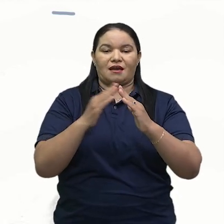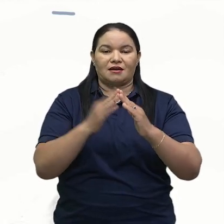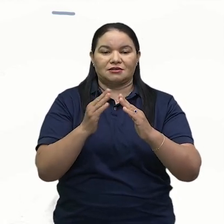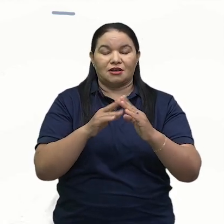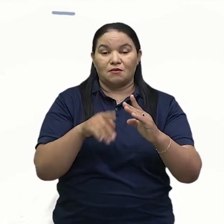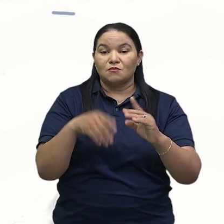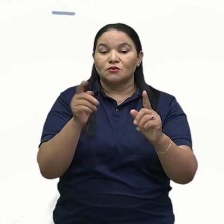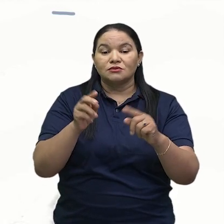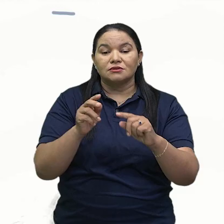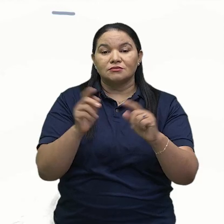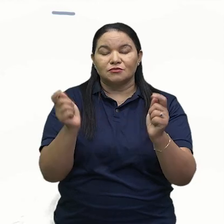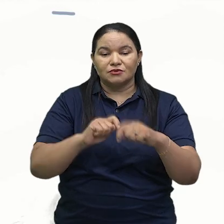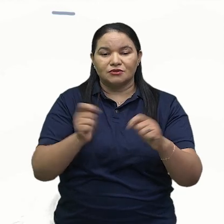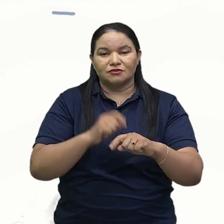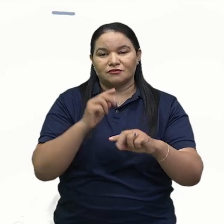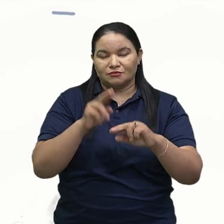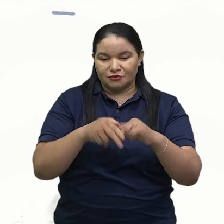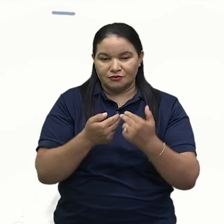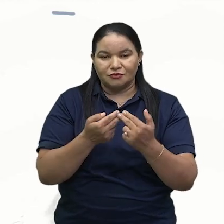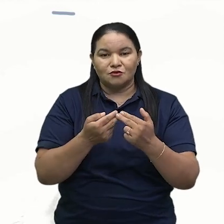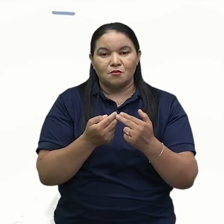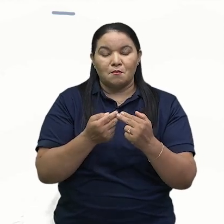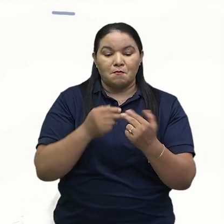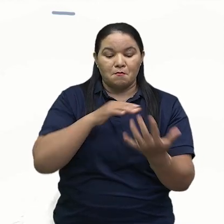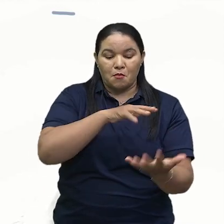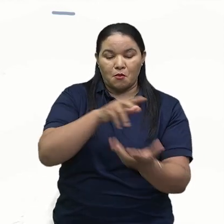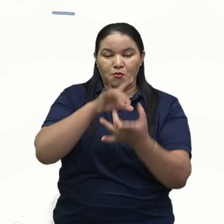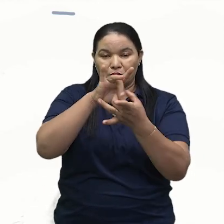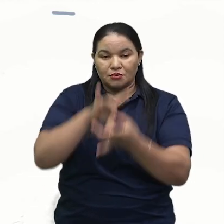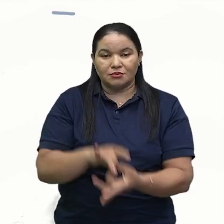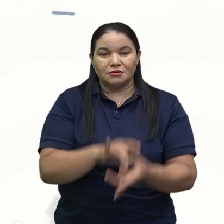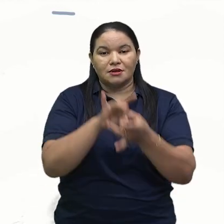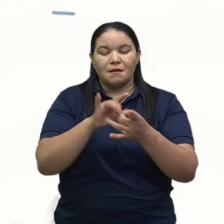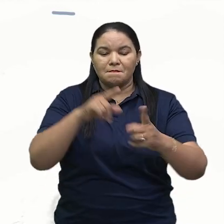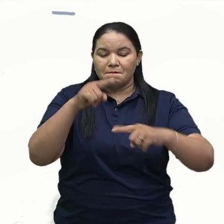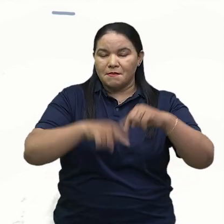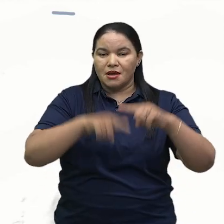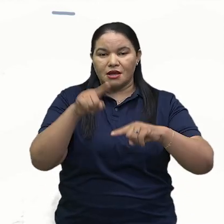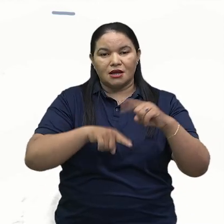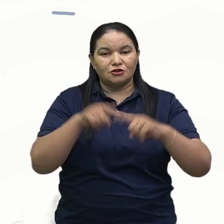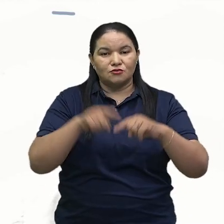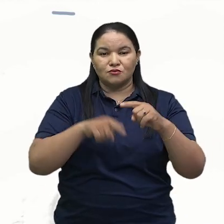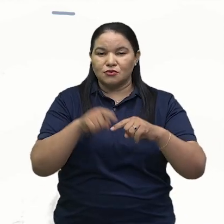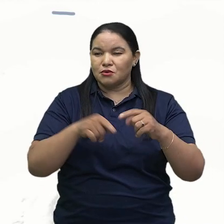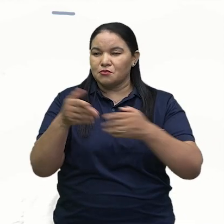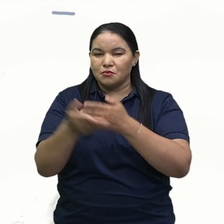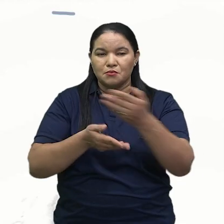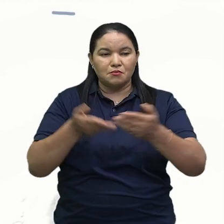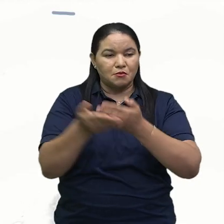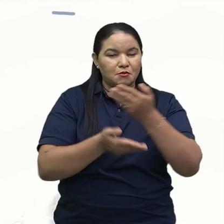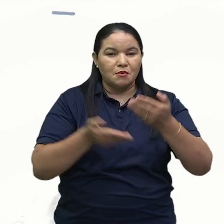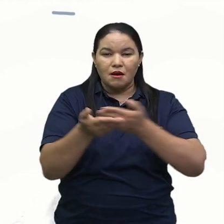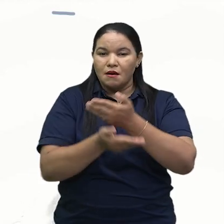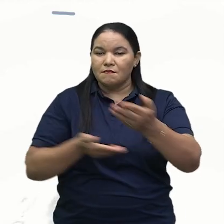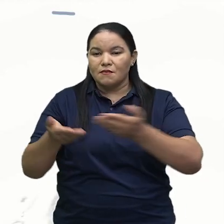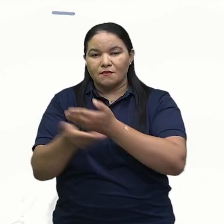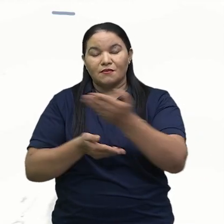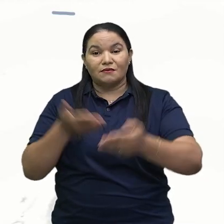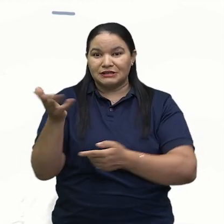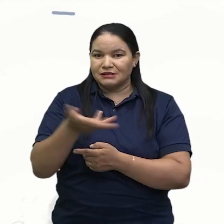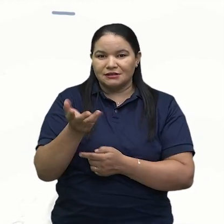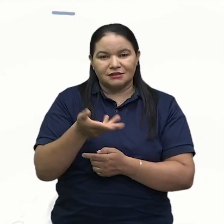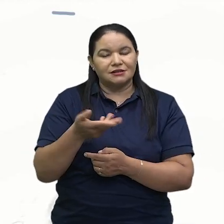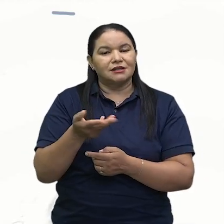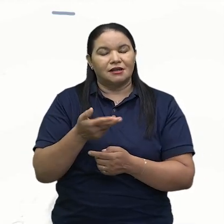mundo globalizado, onde o capital, onde as mercadorias, elas circulam de uma forma mais rápida pelo território do nosso planeta,